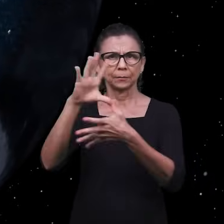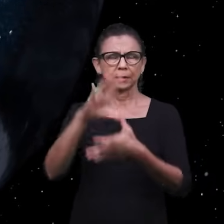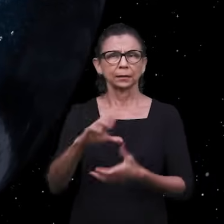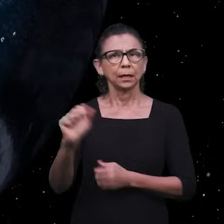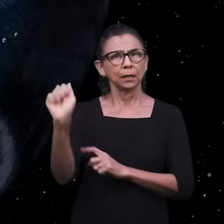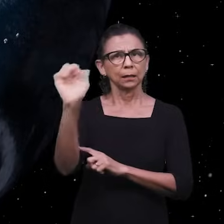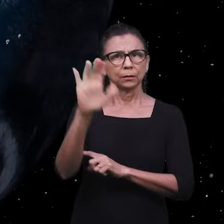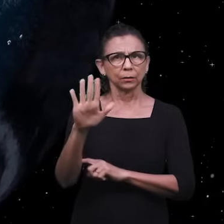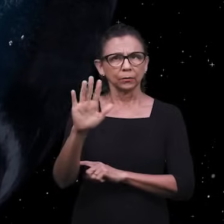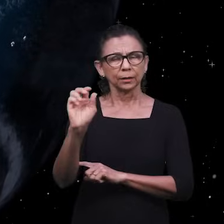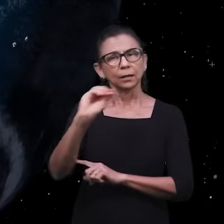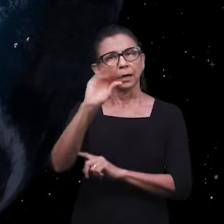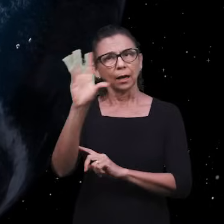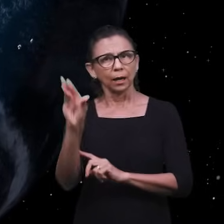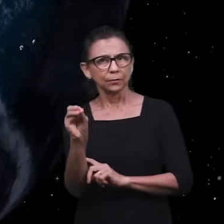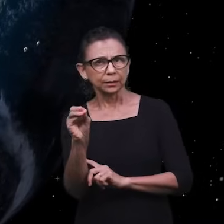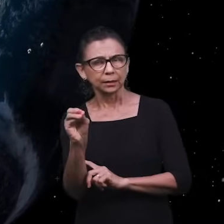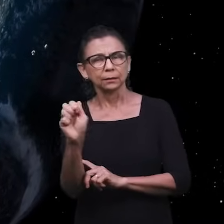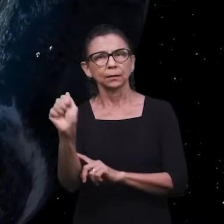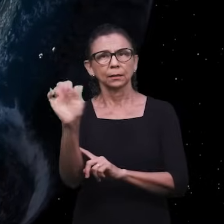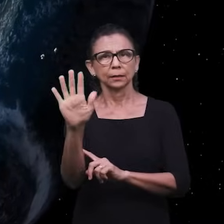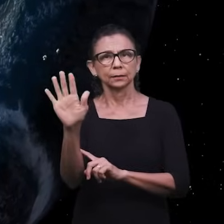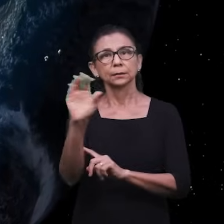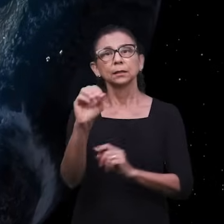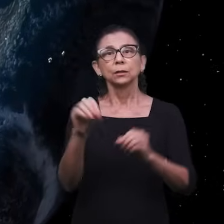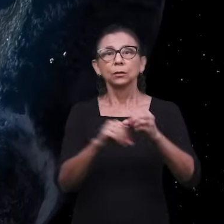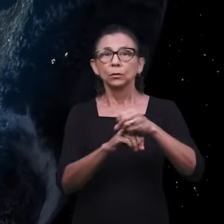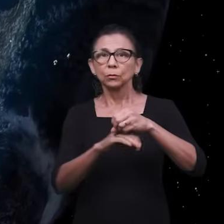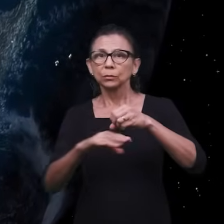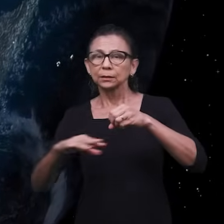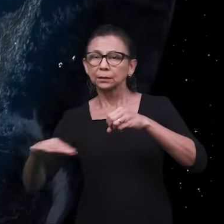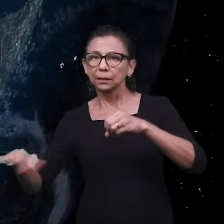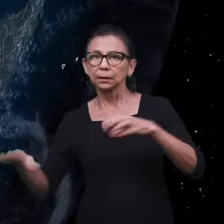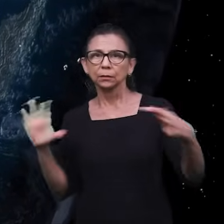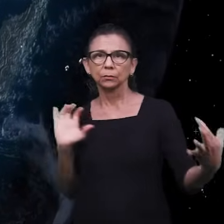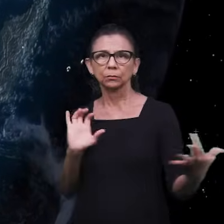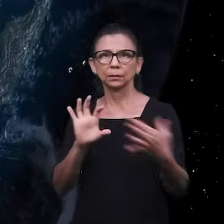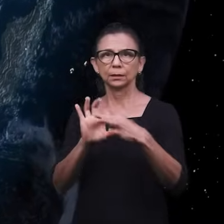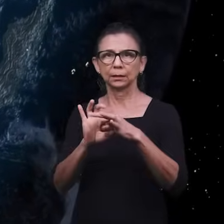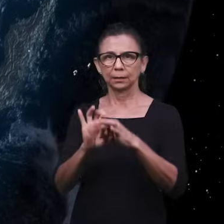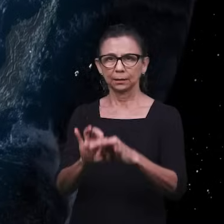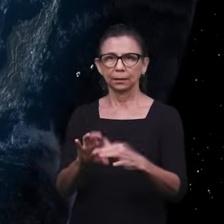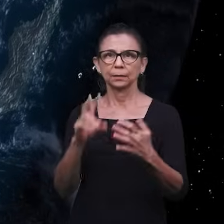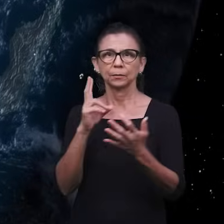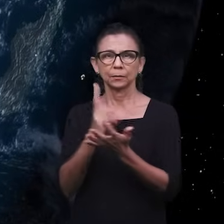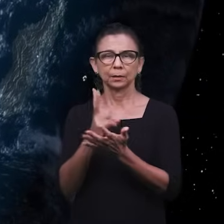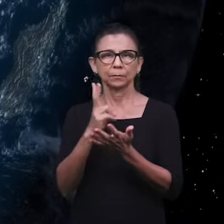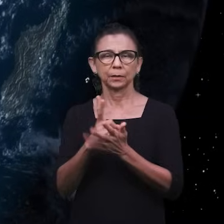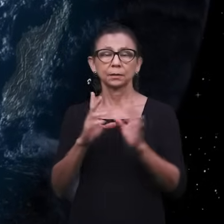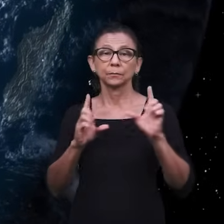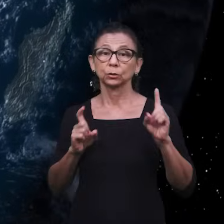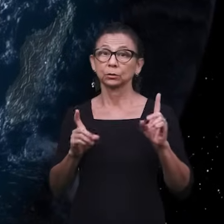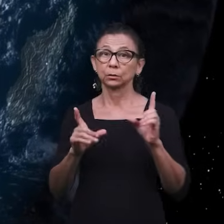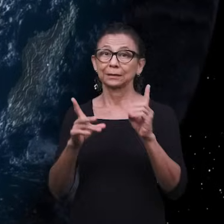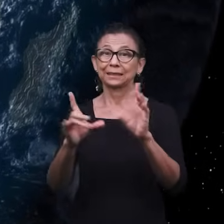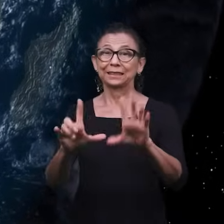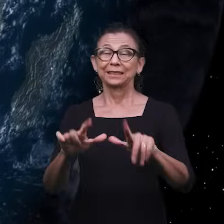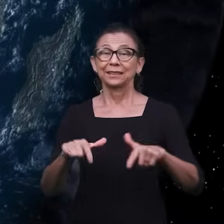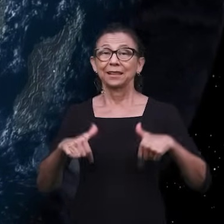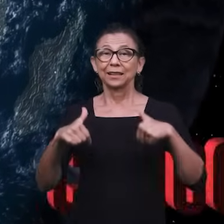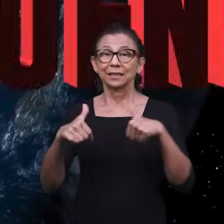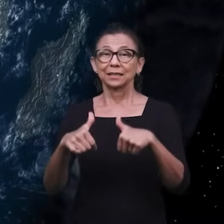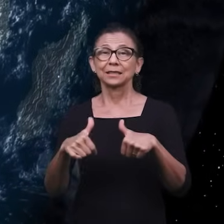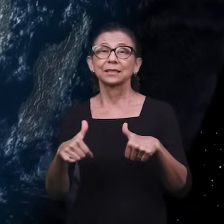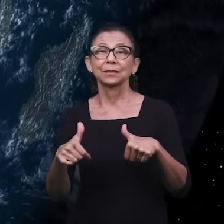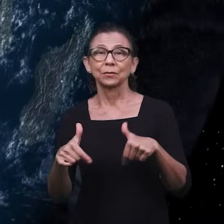três Américas, Europa, África, Ásia e Oceania, conectadas pela mesma doutrina, pela direção